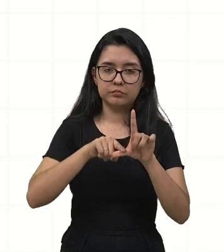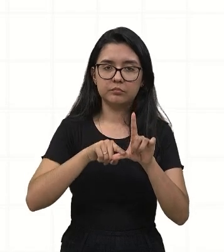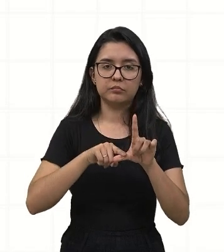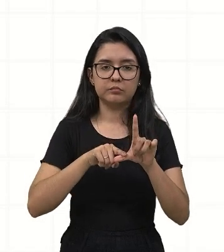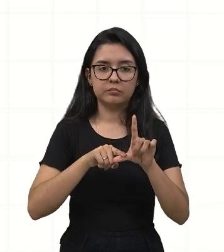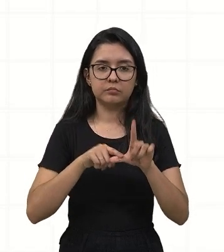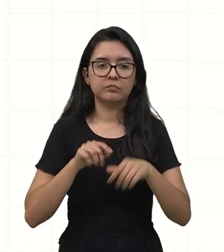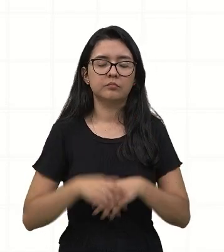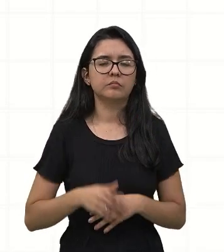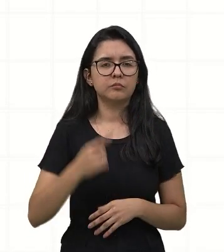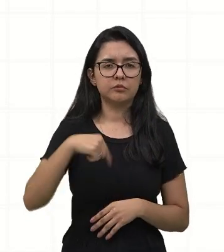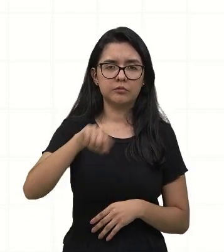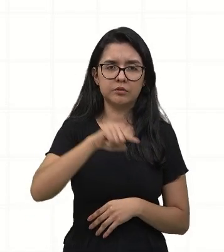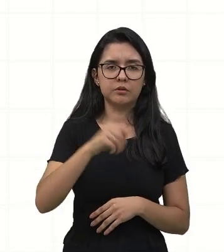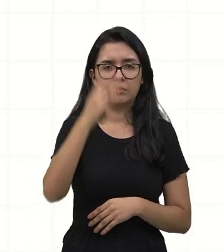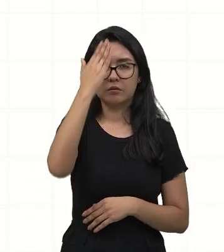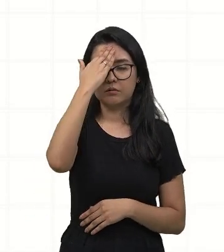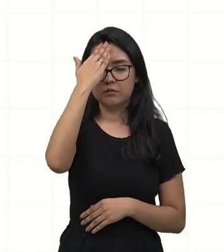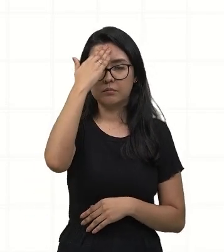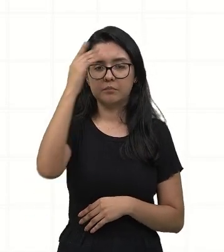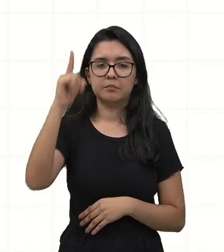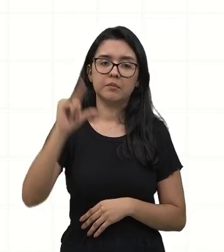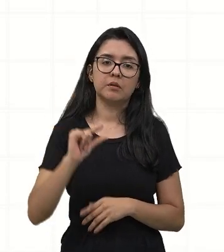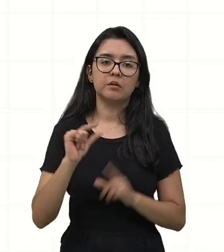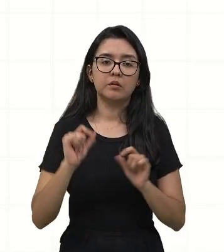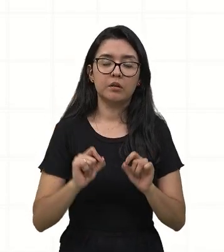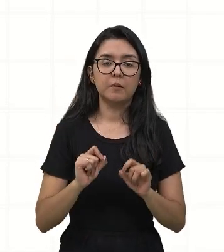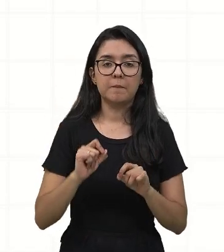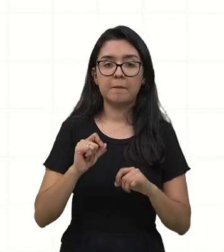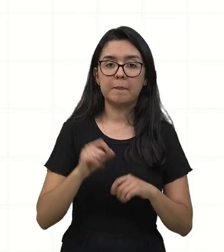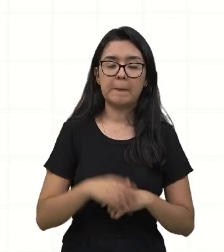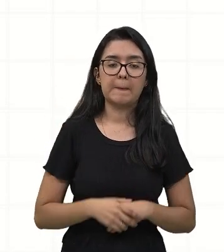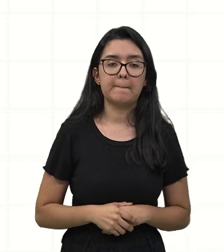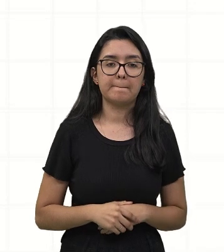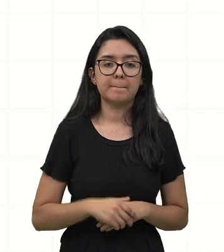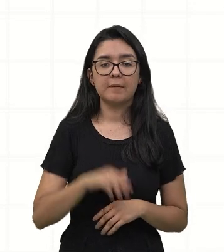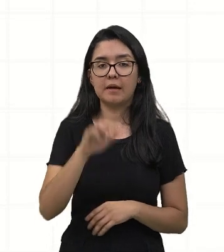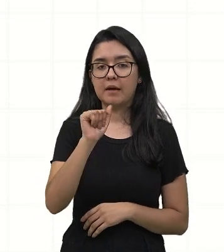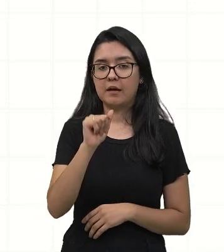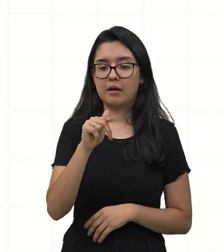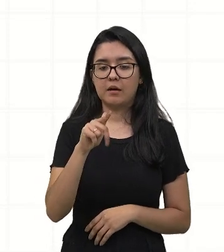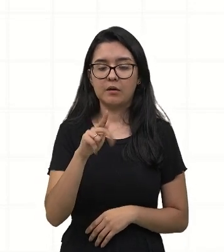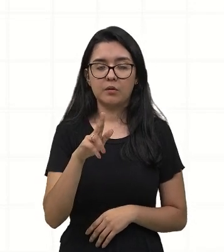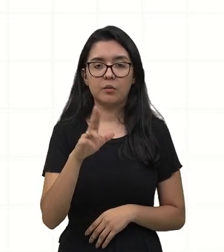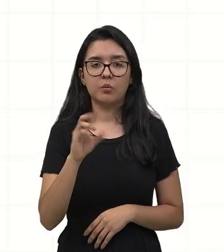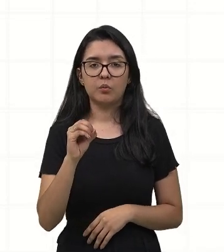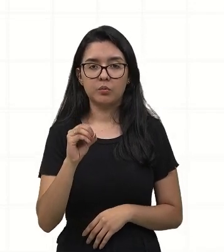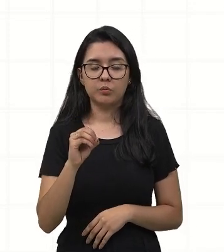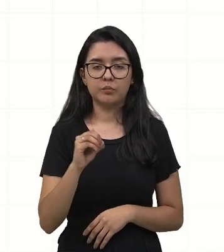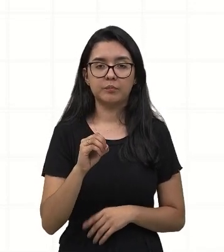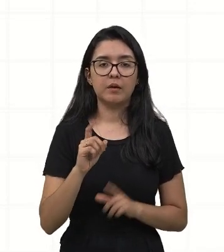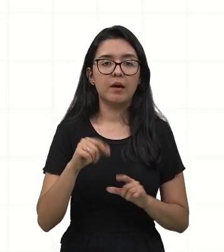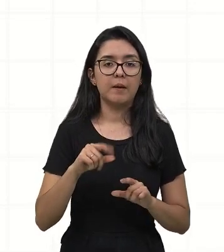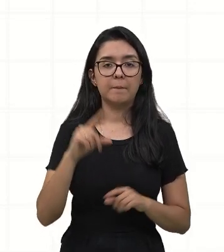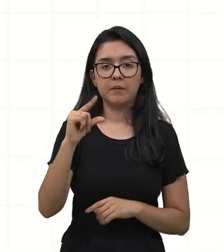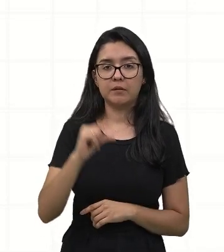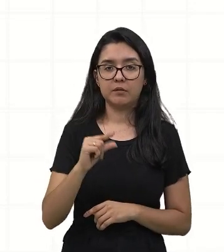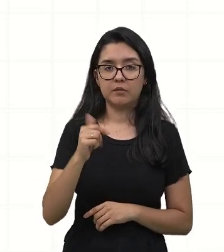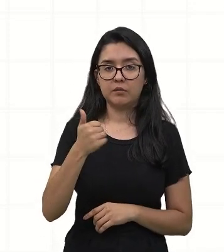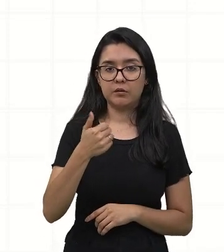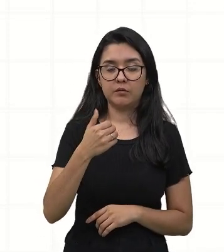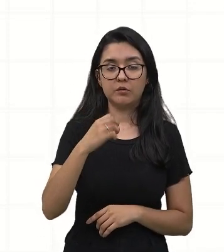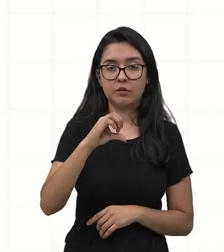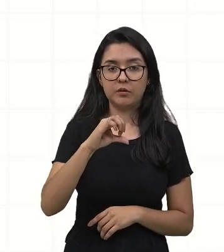sabe. Menor do que 90 graus, tudo bem? Então, ângulo agudo menor do que